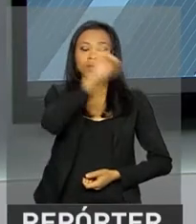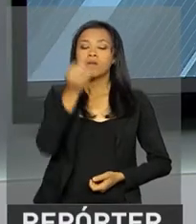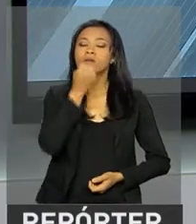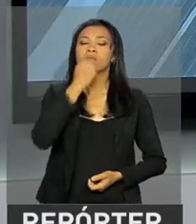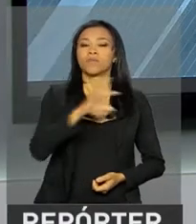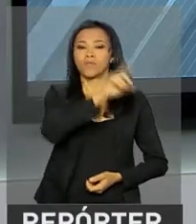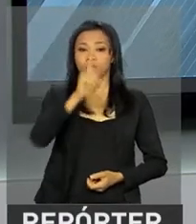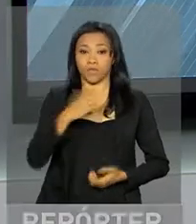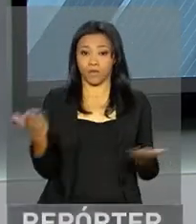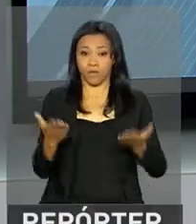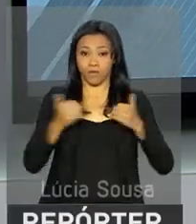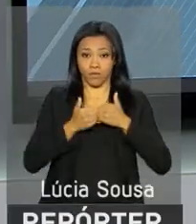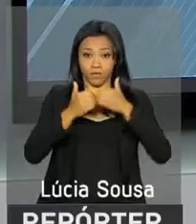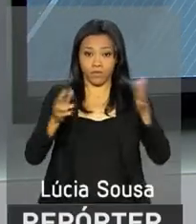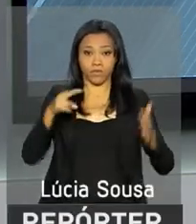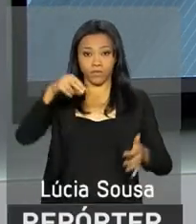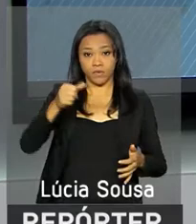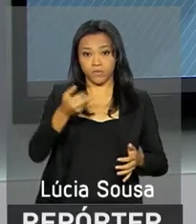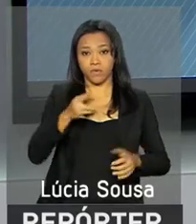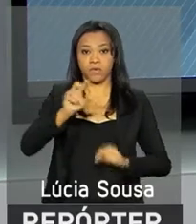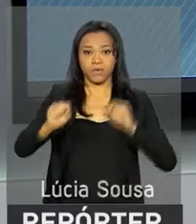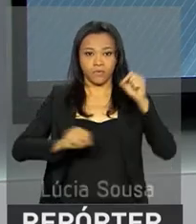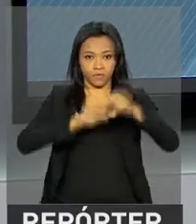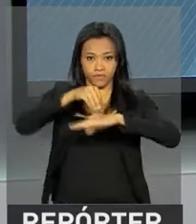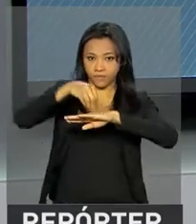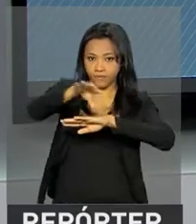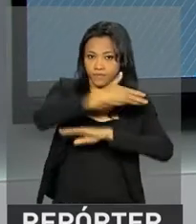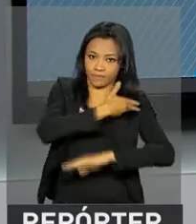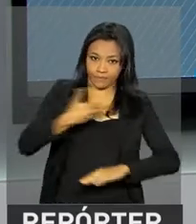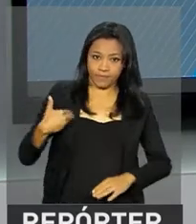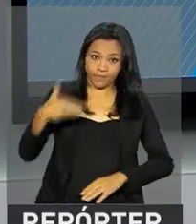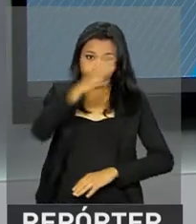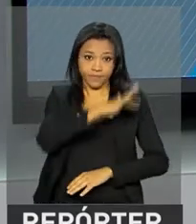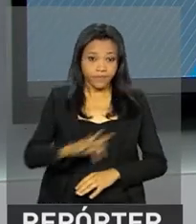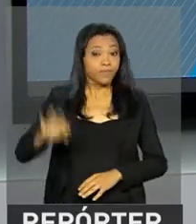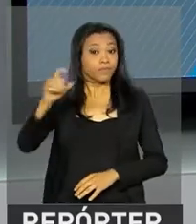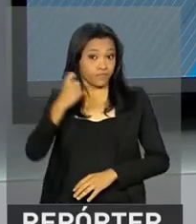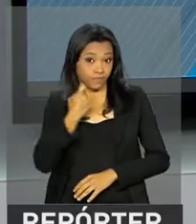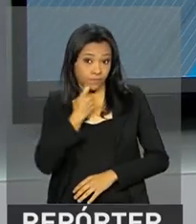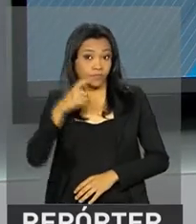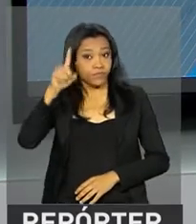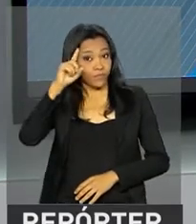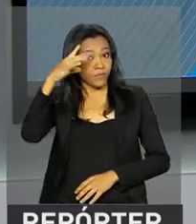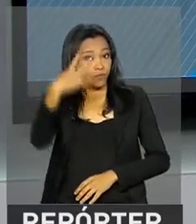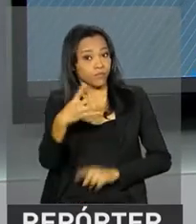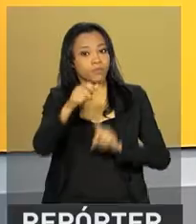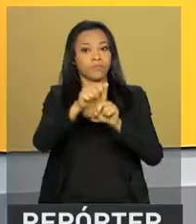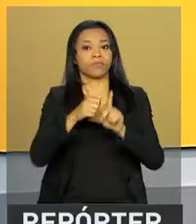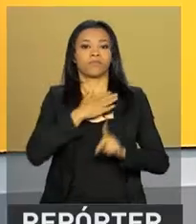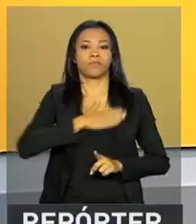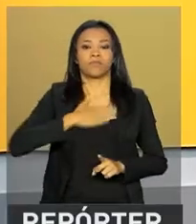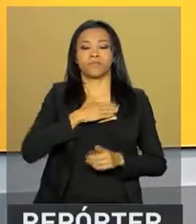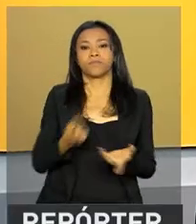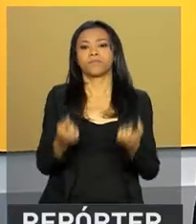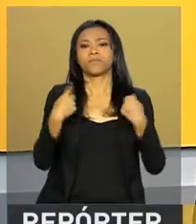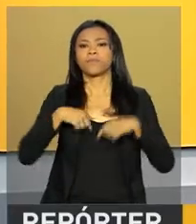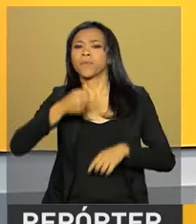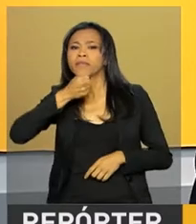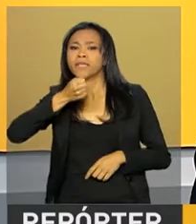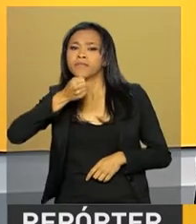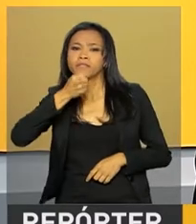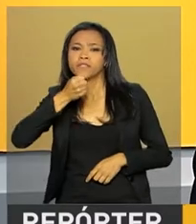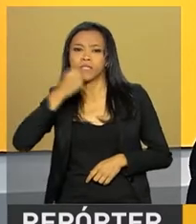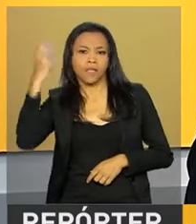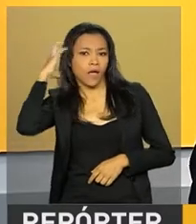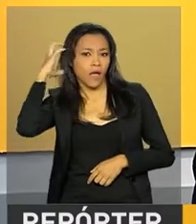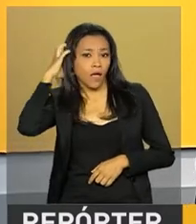Olá, bom dia. Começa agora o Repórter NBR com as notícias do governo federal desta sexta-feira, 4 de agosto. Em entrevista à rádio Band